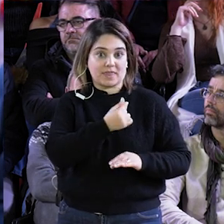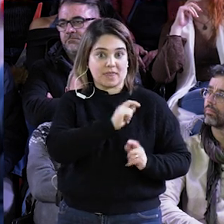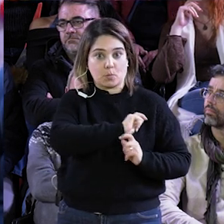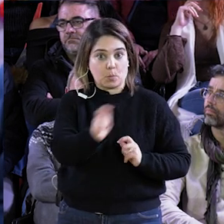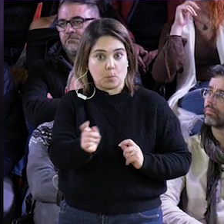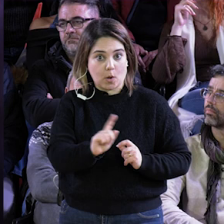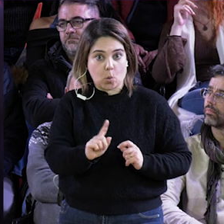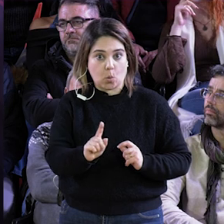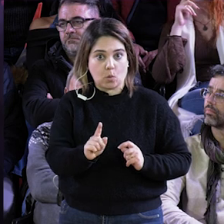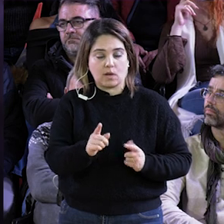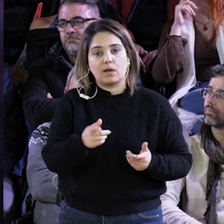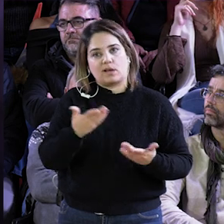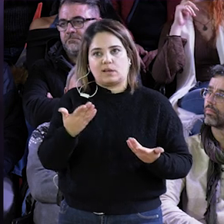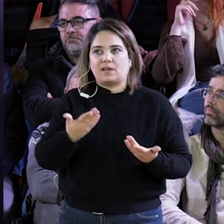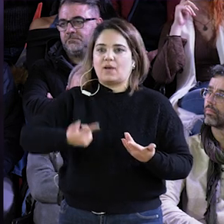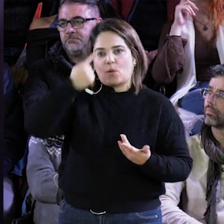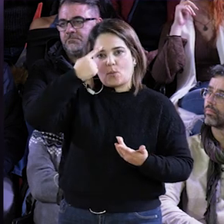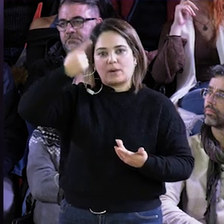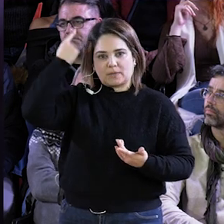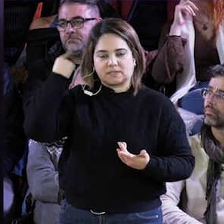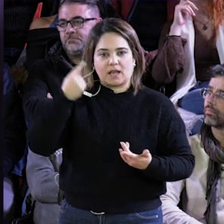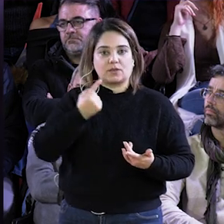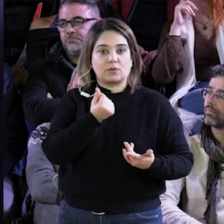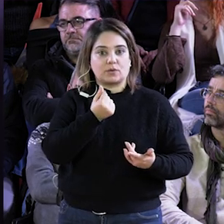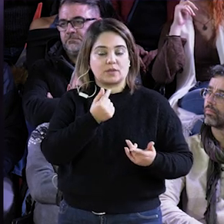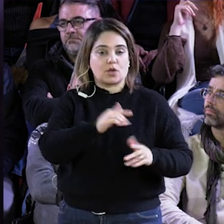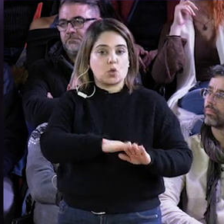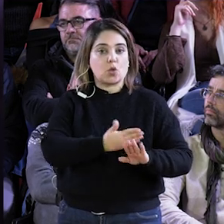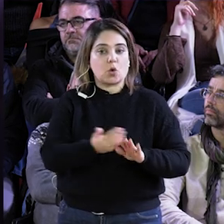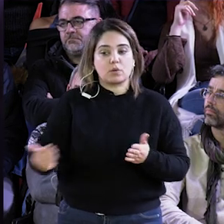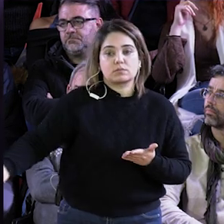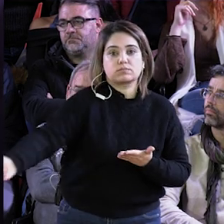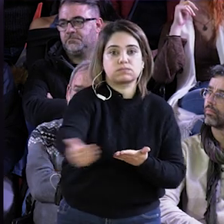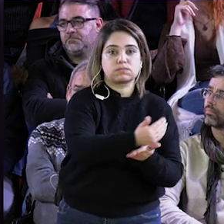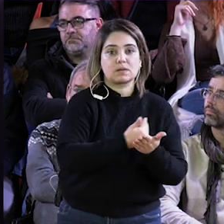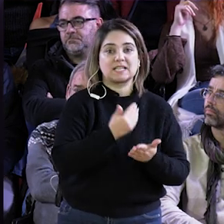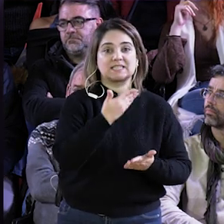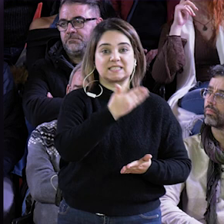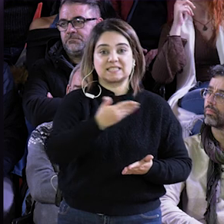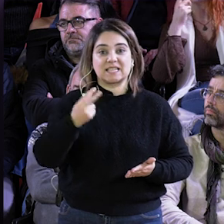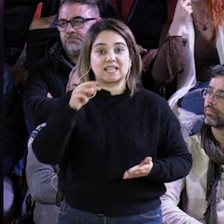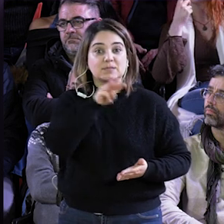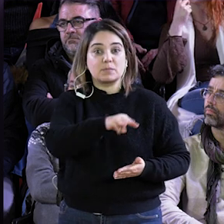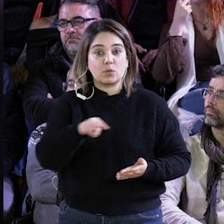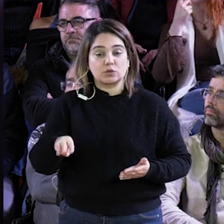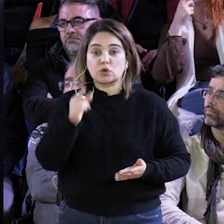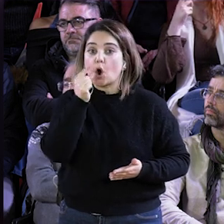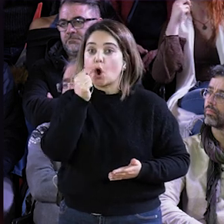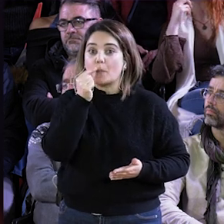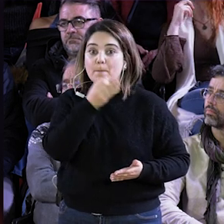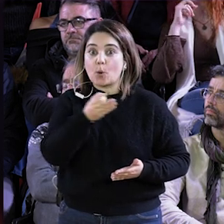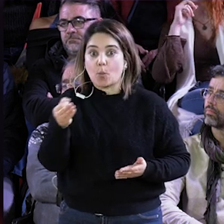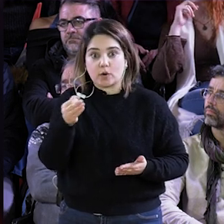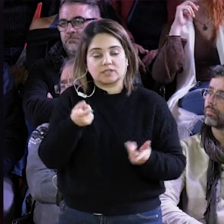aos vigilantes, que no ano passado duplicou os lucros, 113 milhões, que tem Paulo Portas como